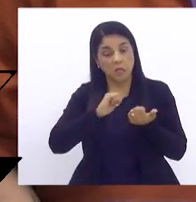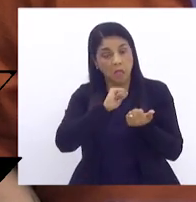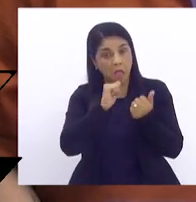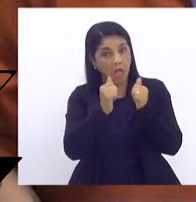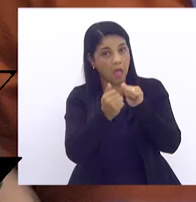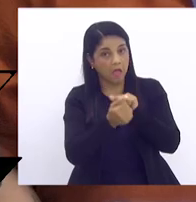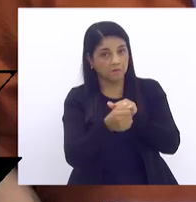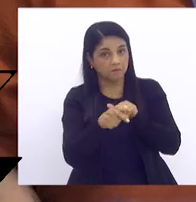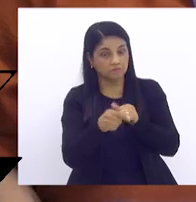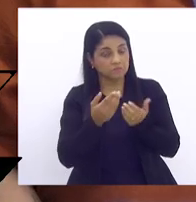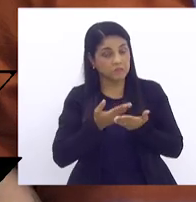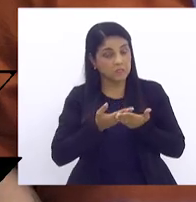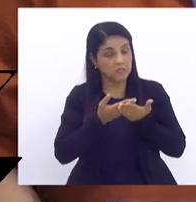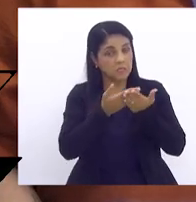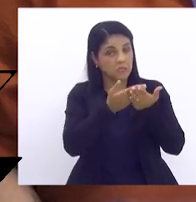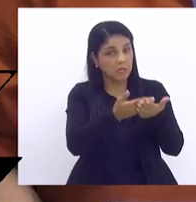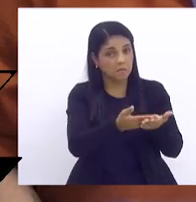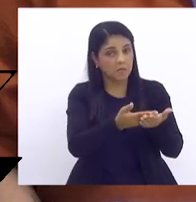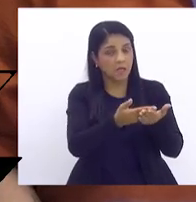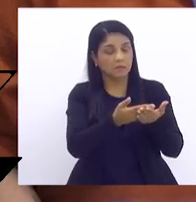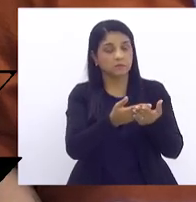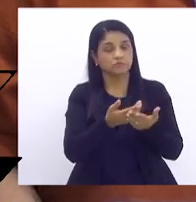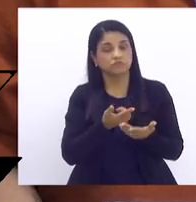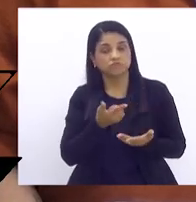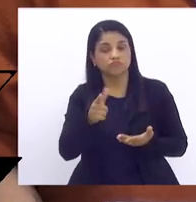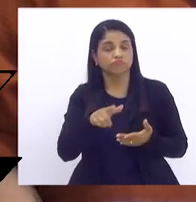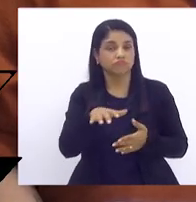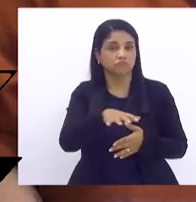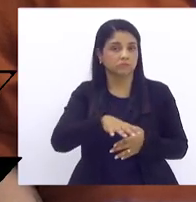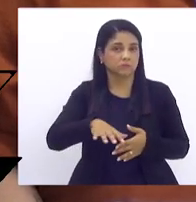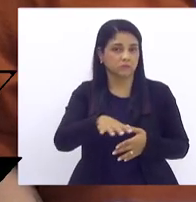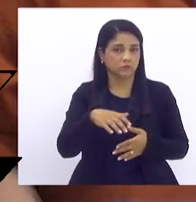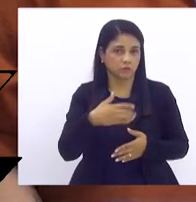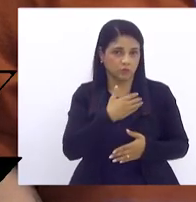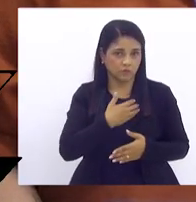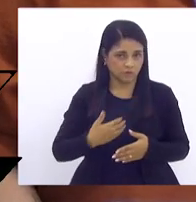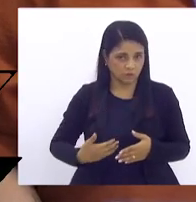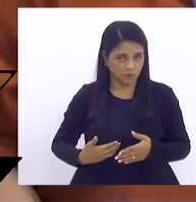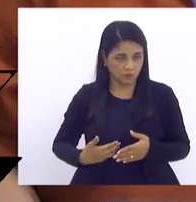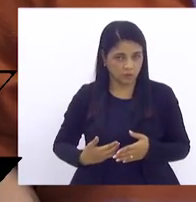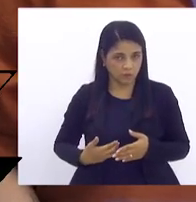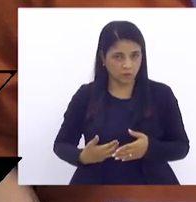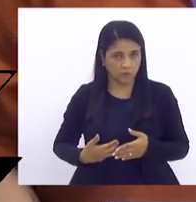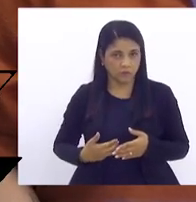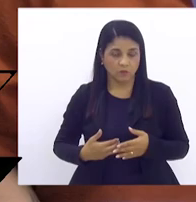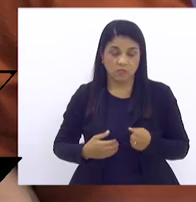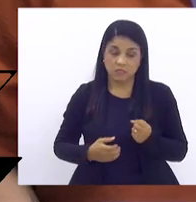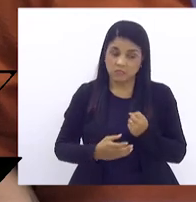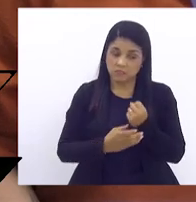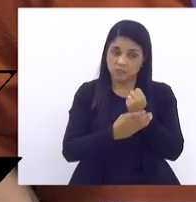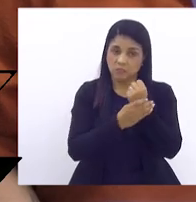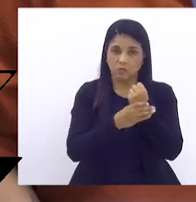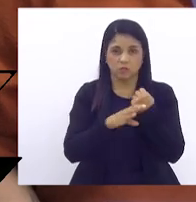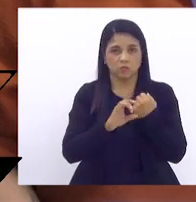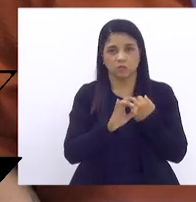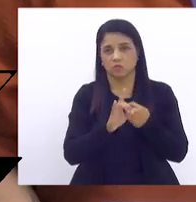ser encaminhado para outro setor do governo, né? Não necessariamente da segurança. Então, eu fiquei